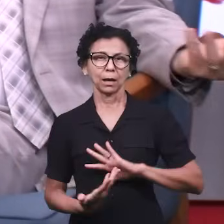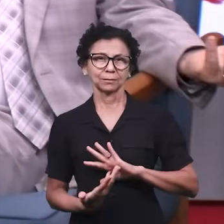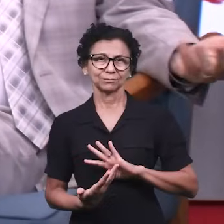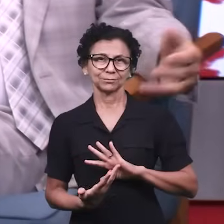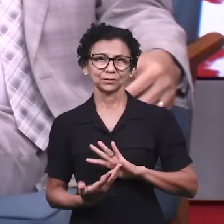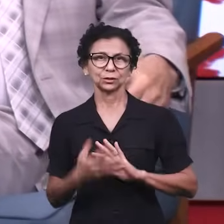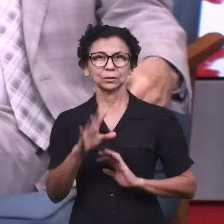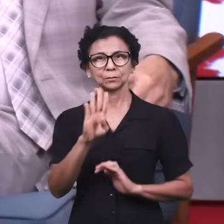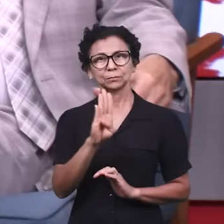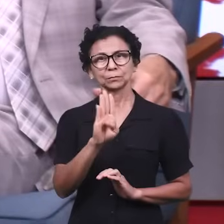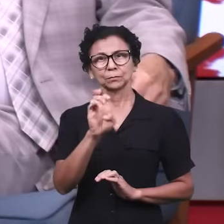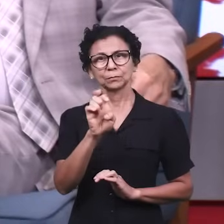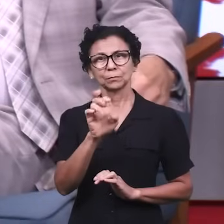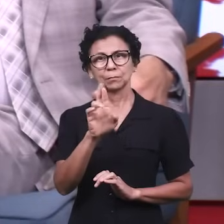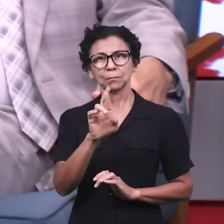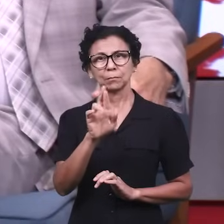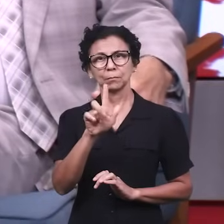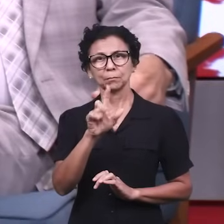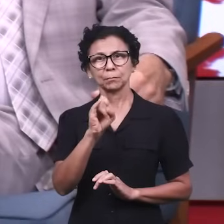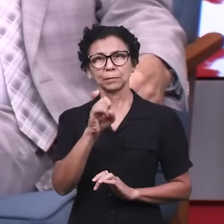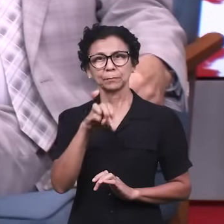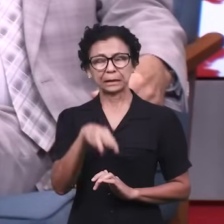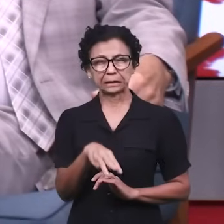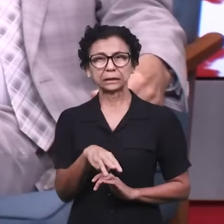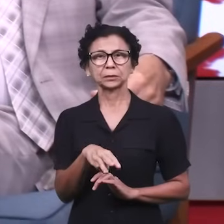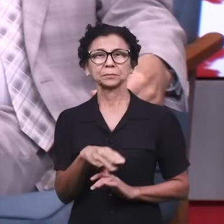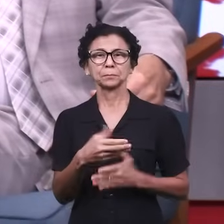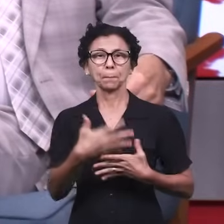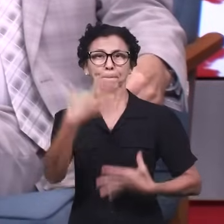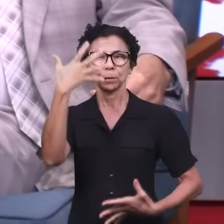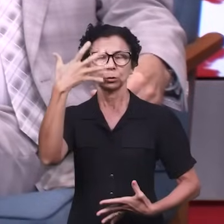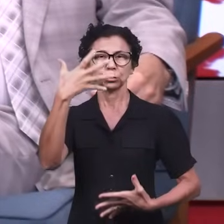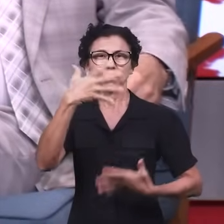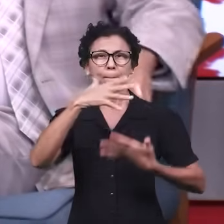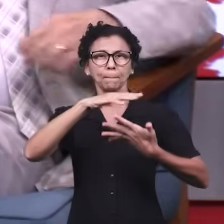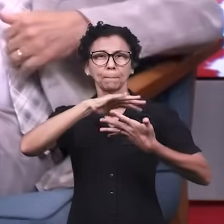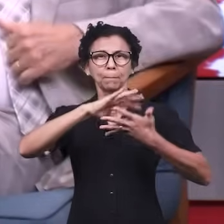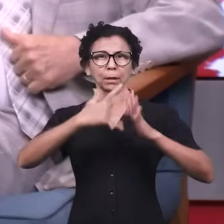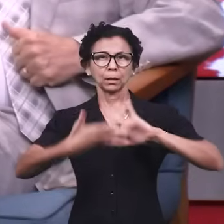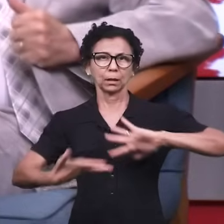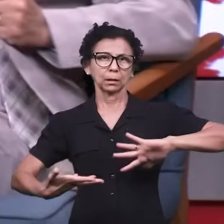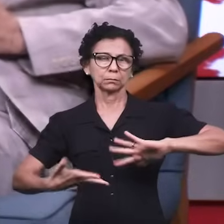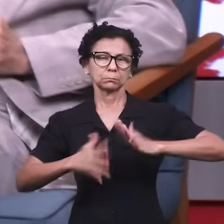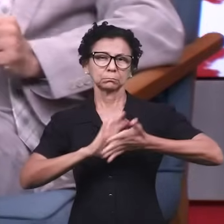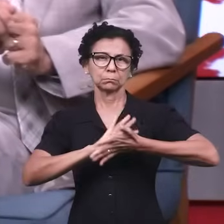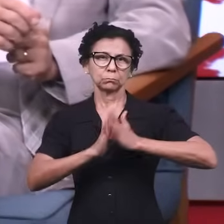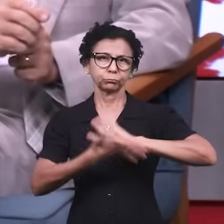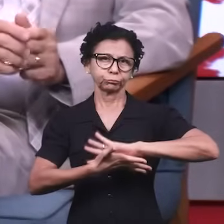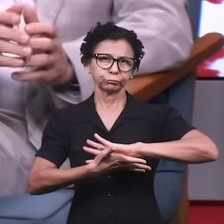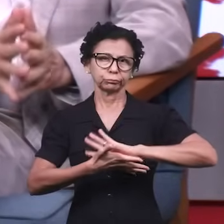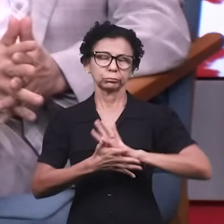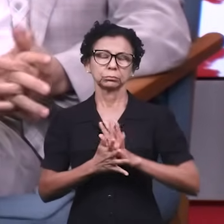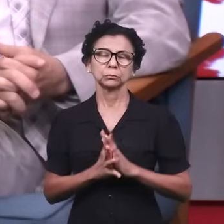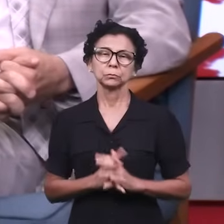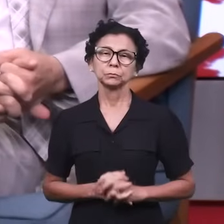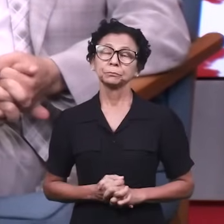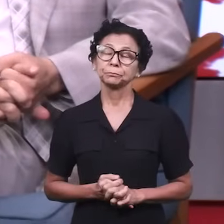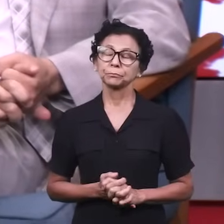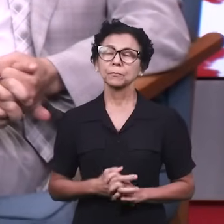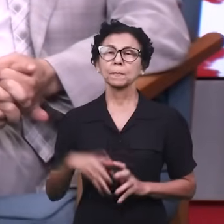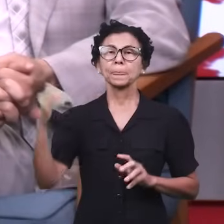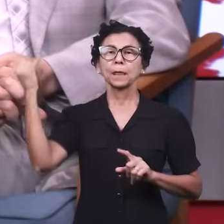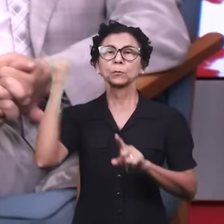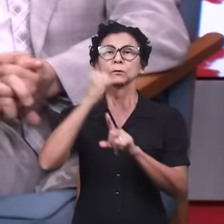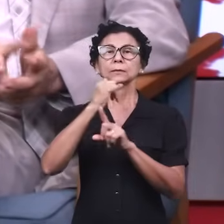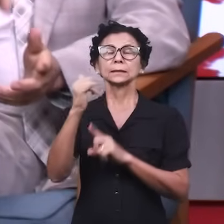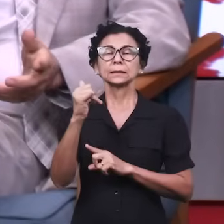impressionados porque o Senhor tinha mostrado isso 2 anos antes. Profecia que edifica. Então, a